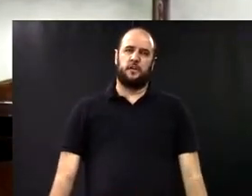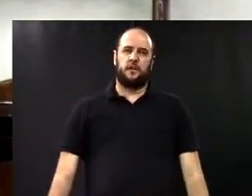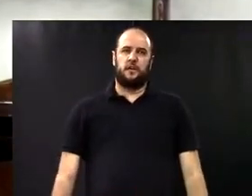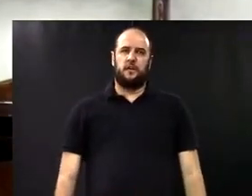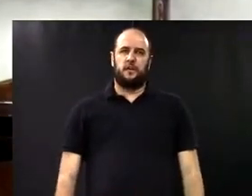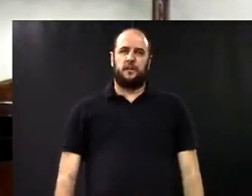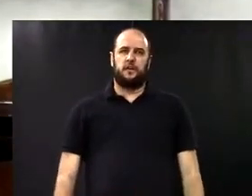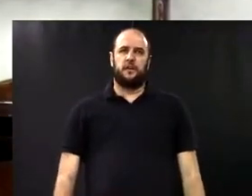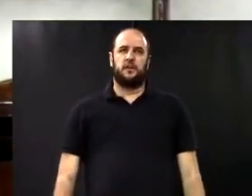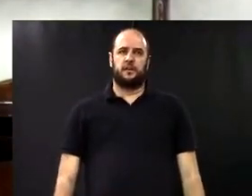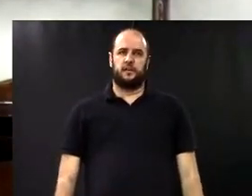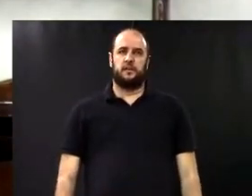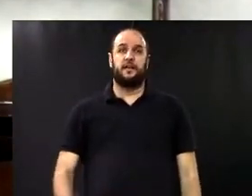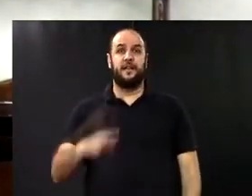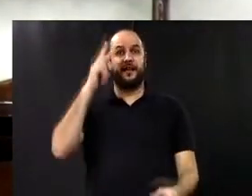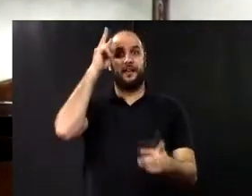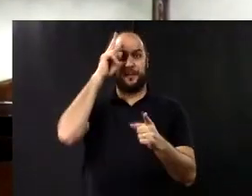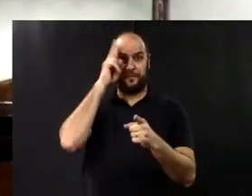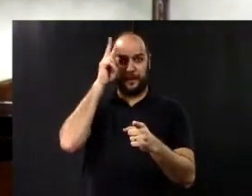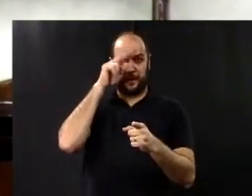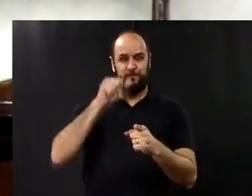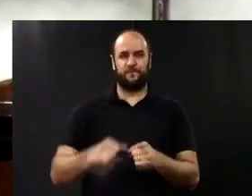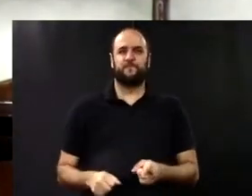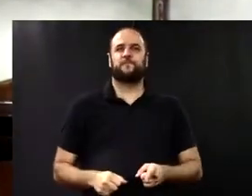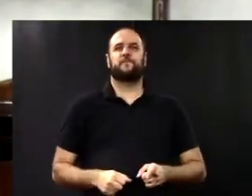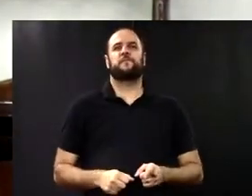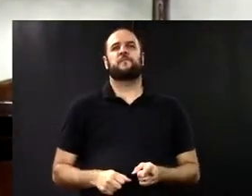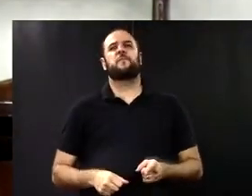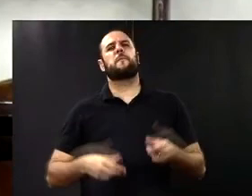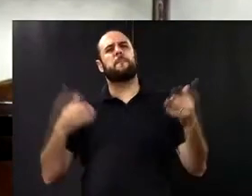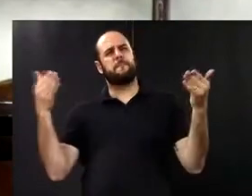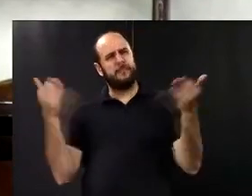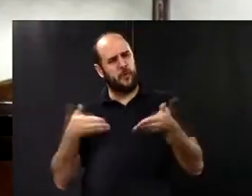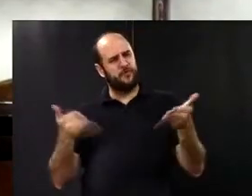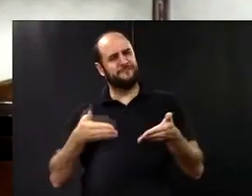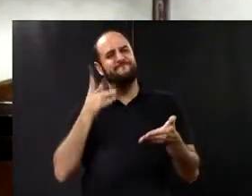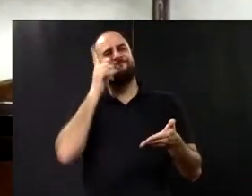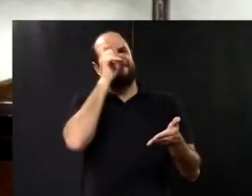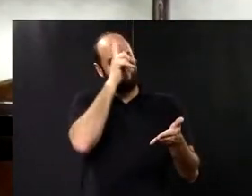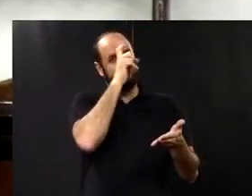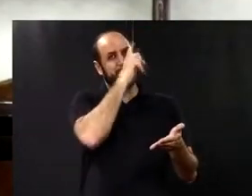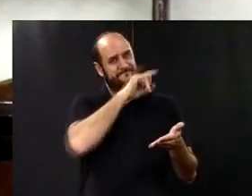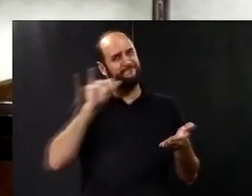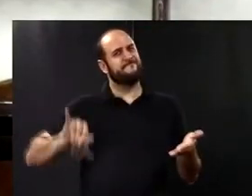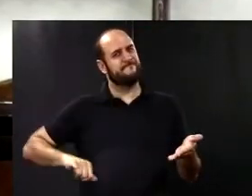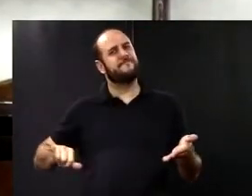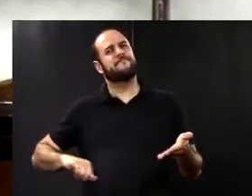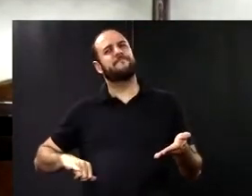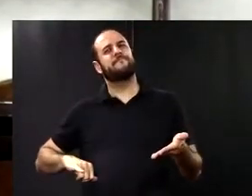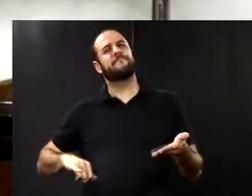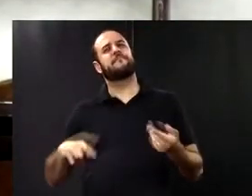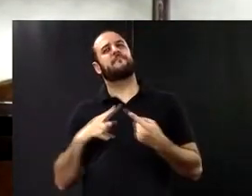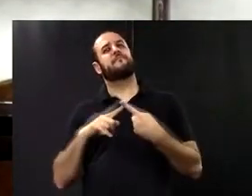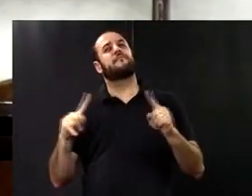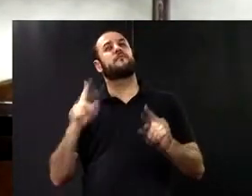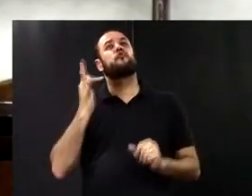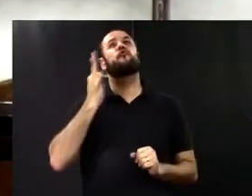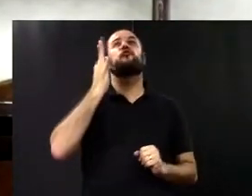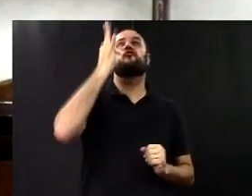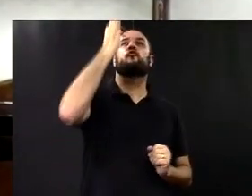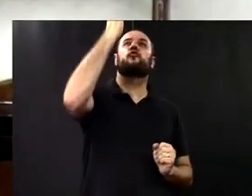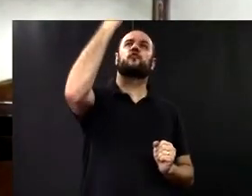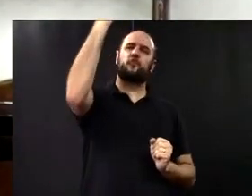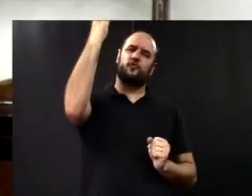E lembre-se, no presente pode ser doloroso, mas no futuro os frutos